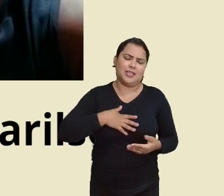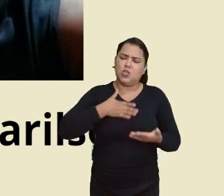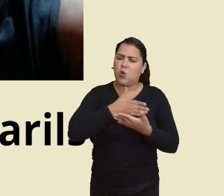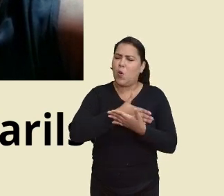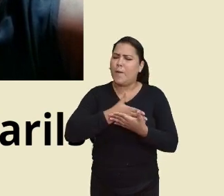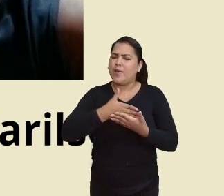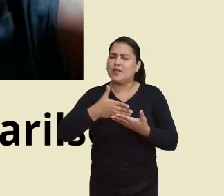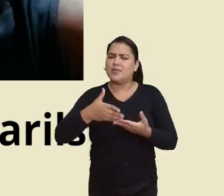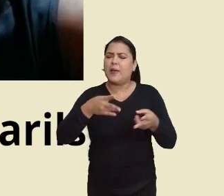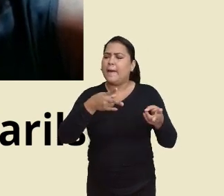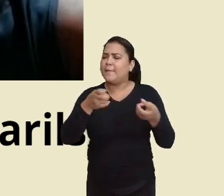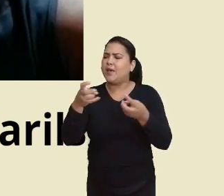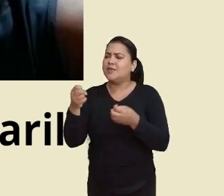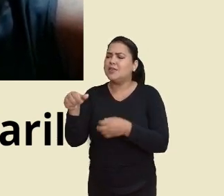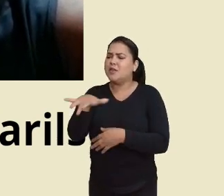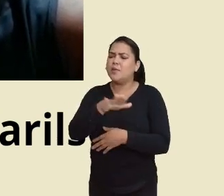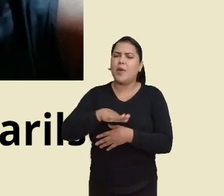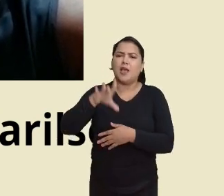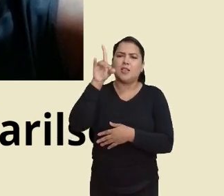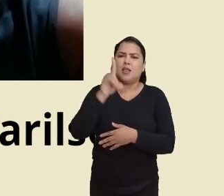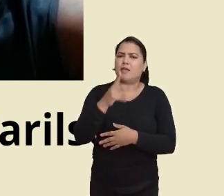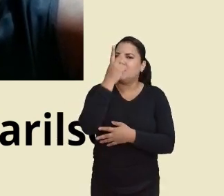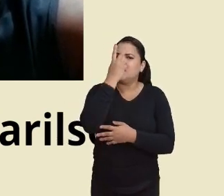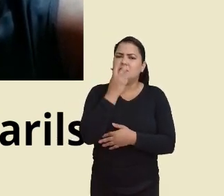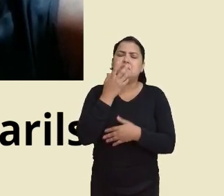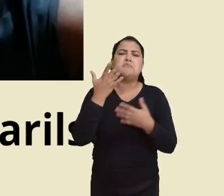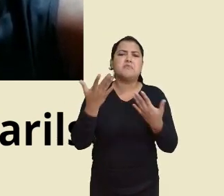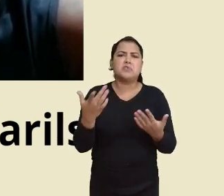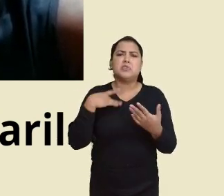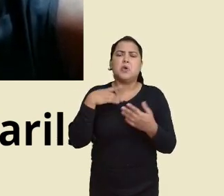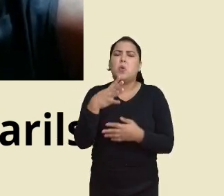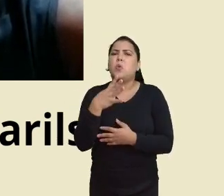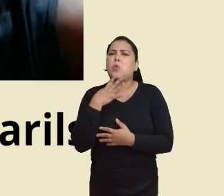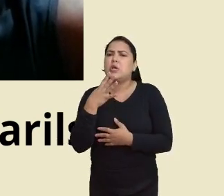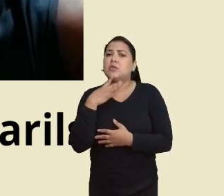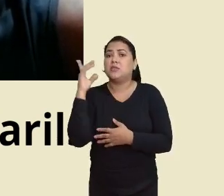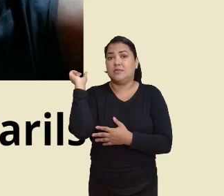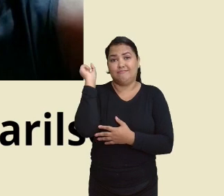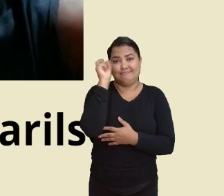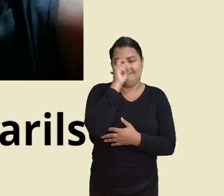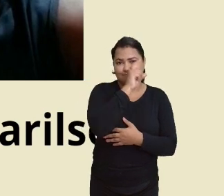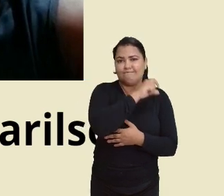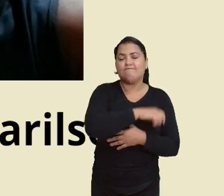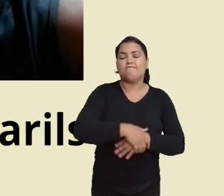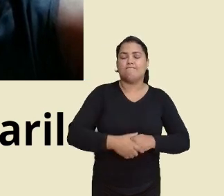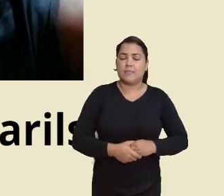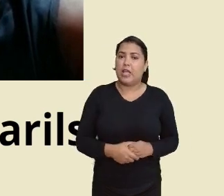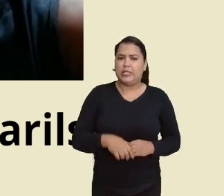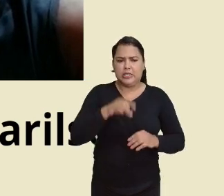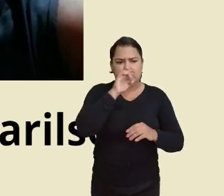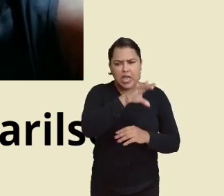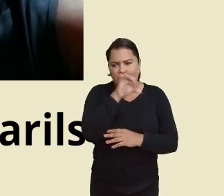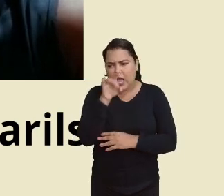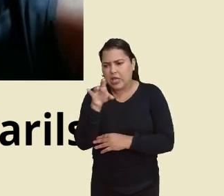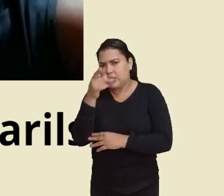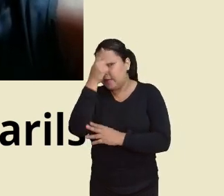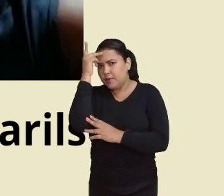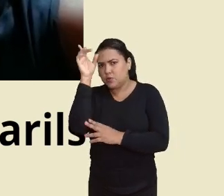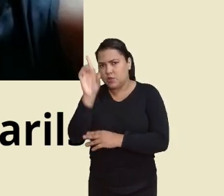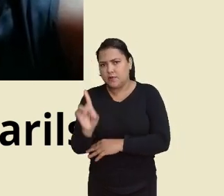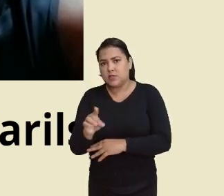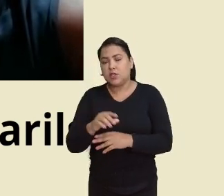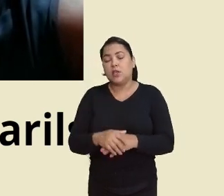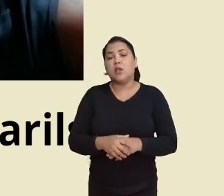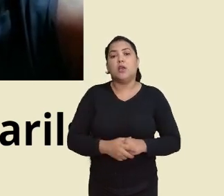deficiência visual e conhecer um pouco mais das dificuldades dessas pessoas. Através